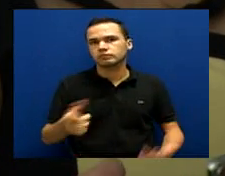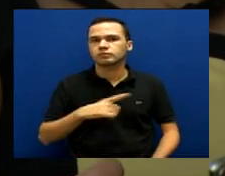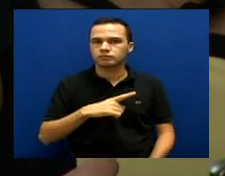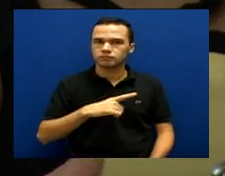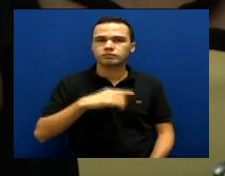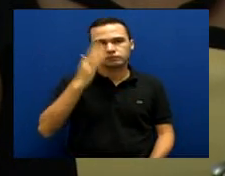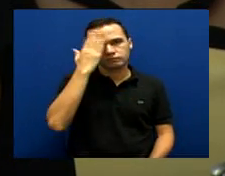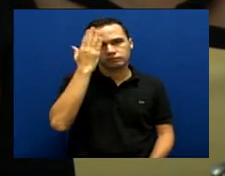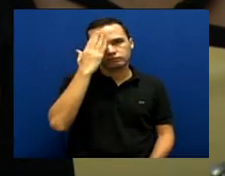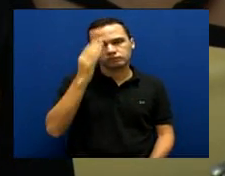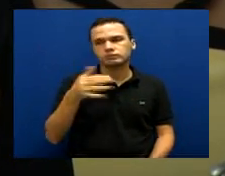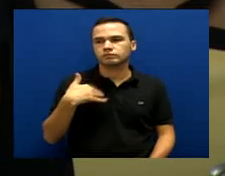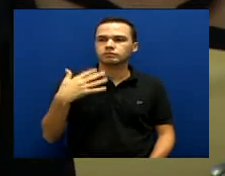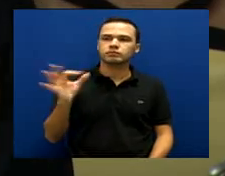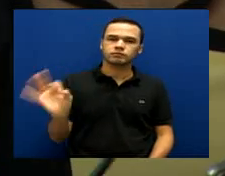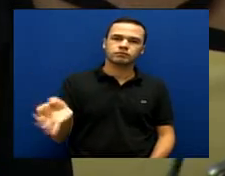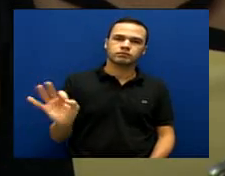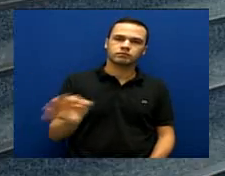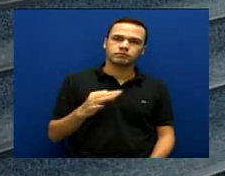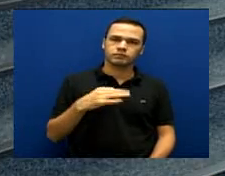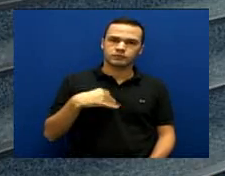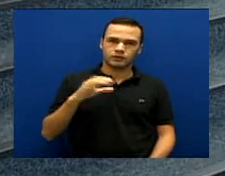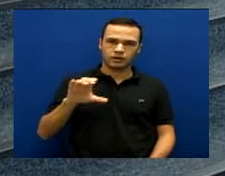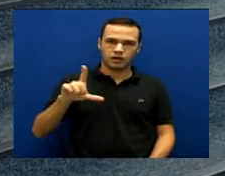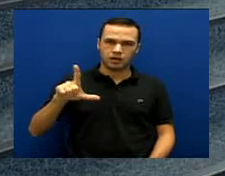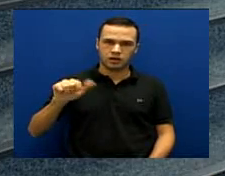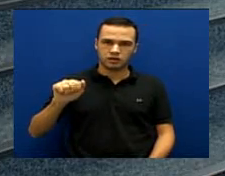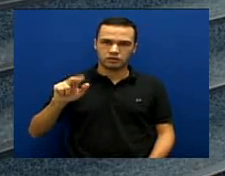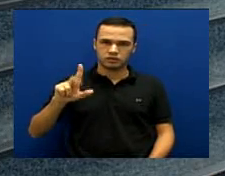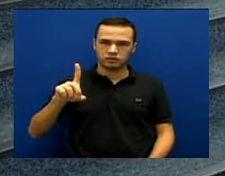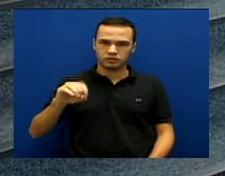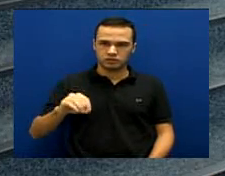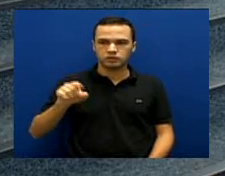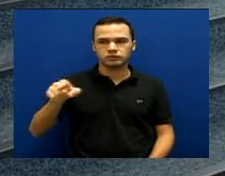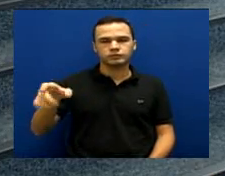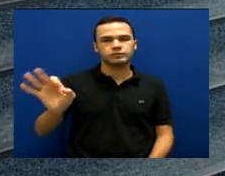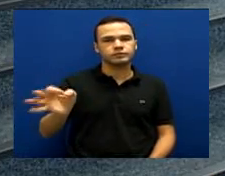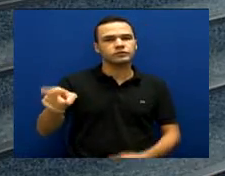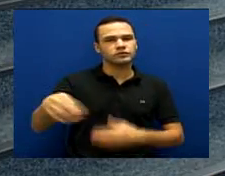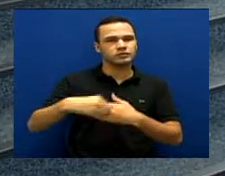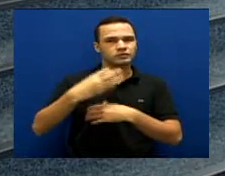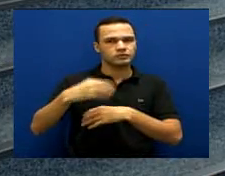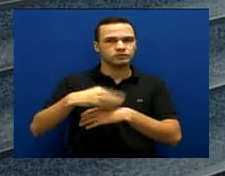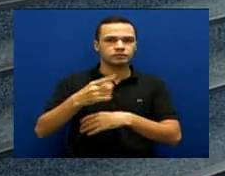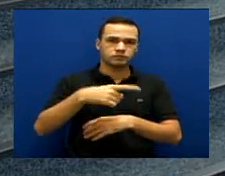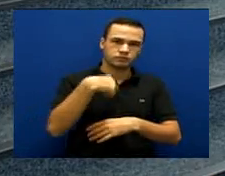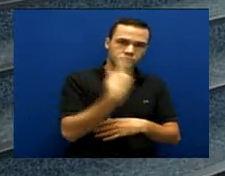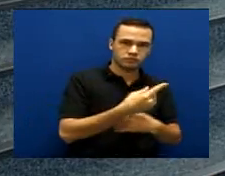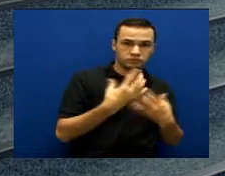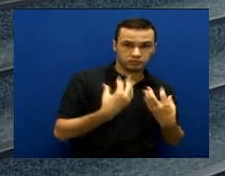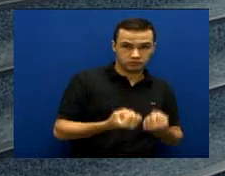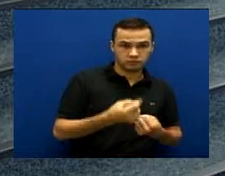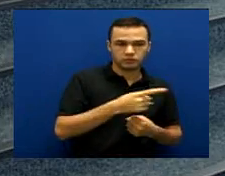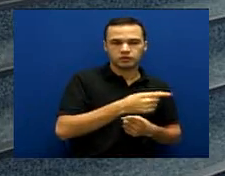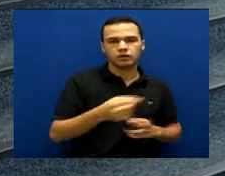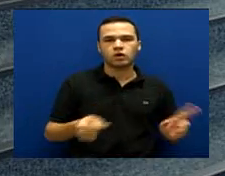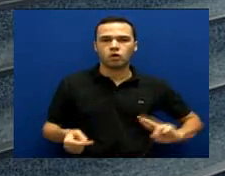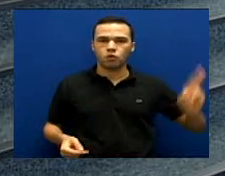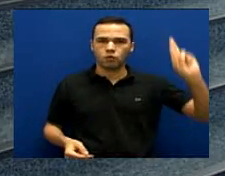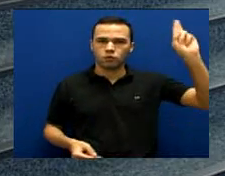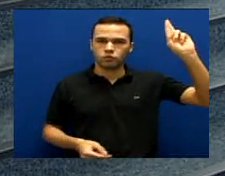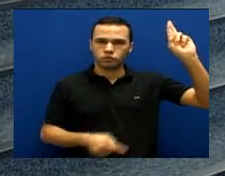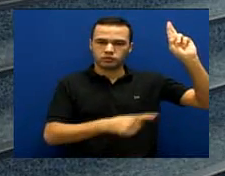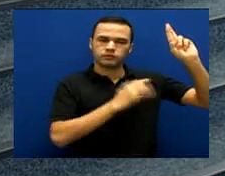que existe existe concordo com você quando robson até de uma sugestão vai ser acatadas vai levar o presidente manda também isso